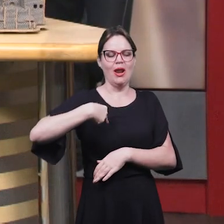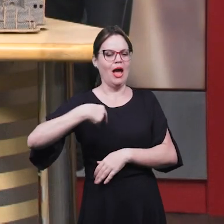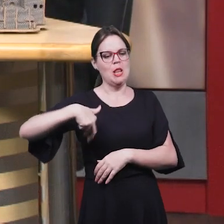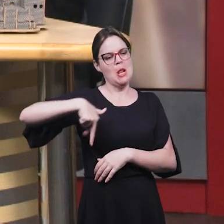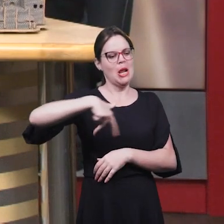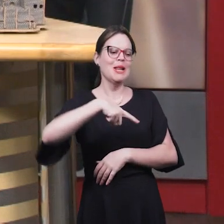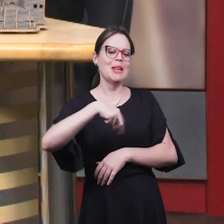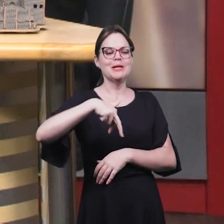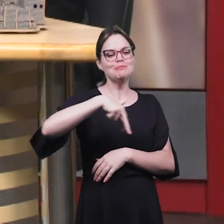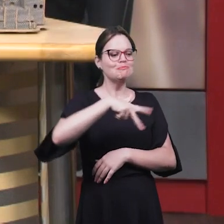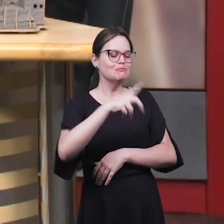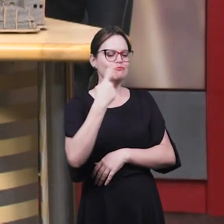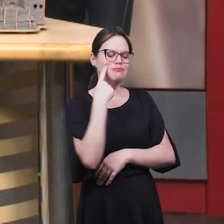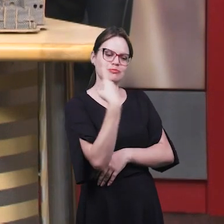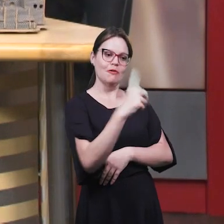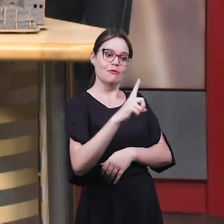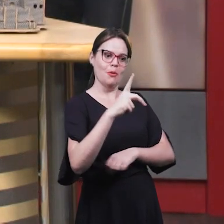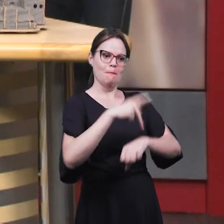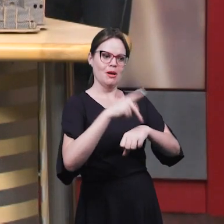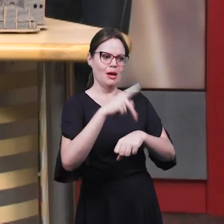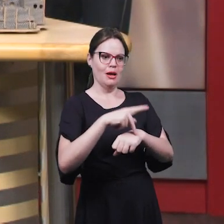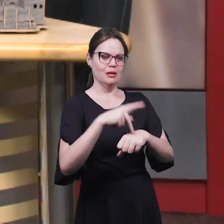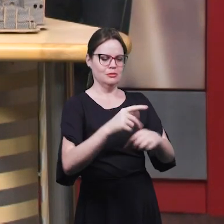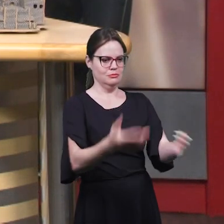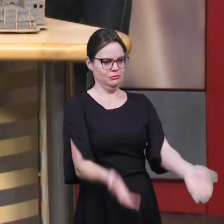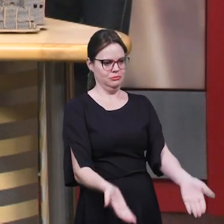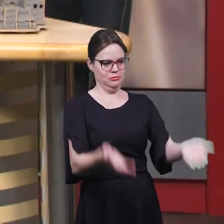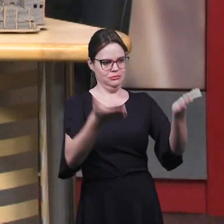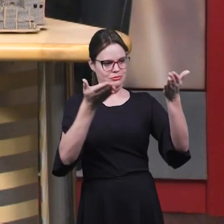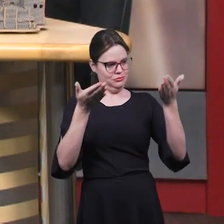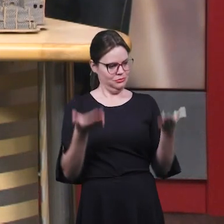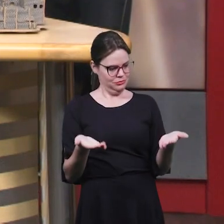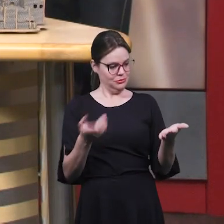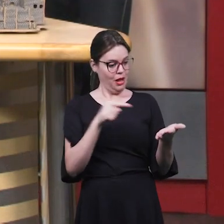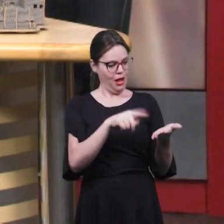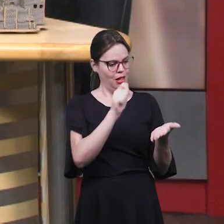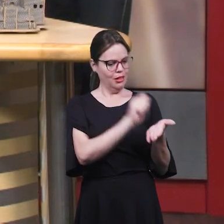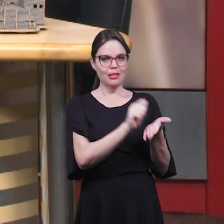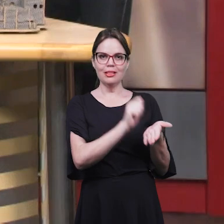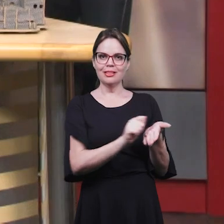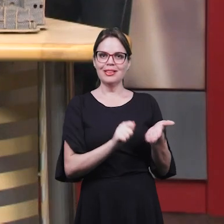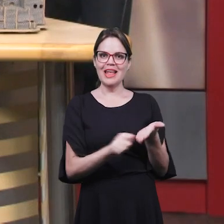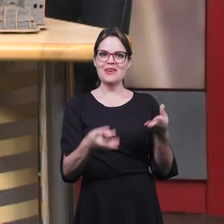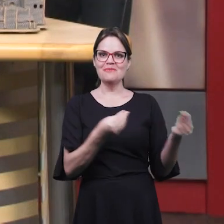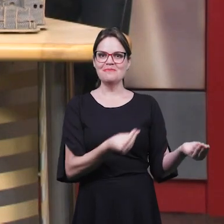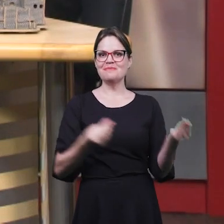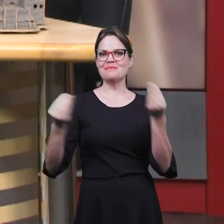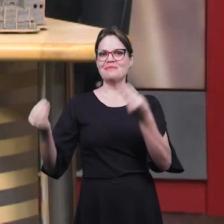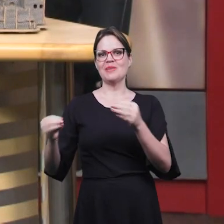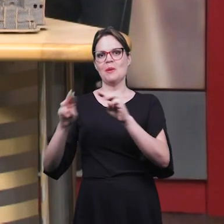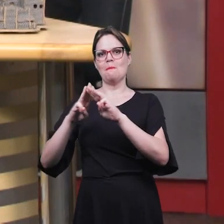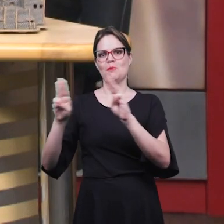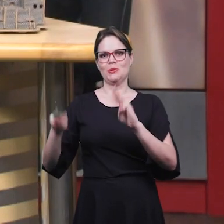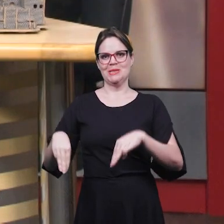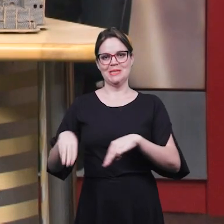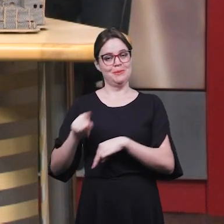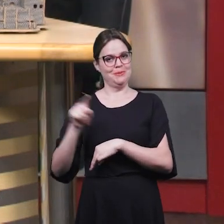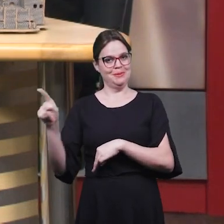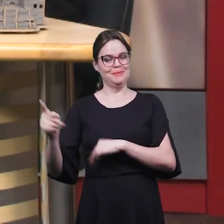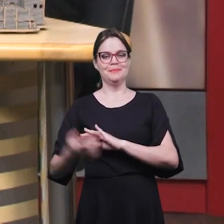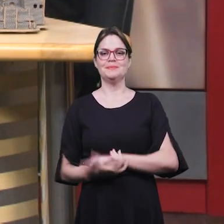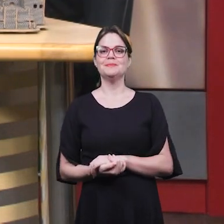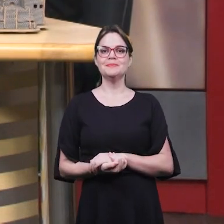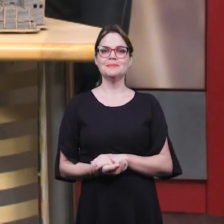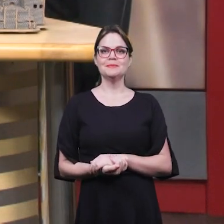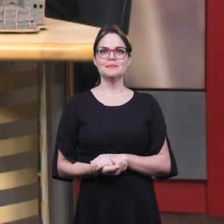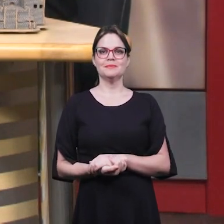essa estela. E hoje está lá no museu. E olha só, uma outra coisa